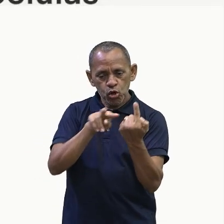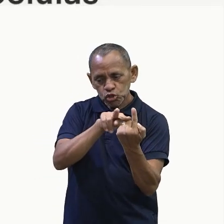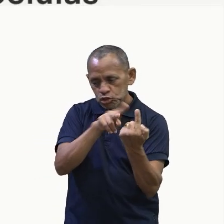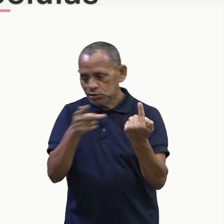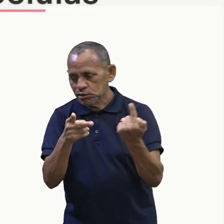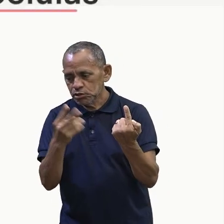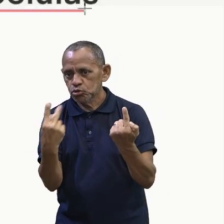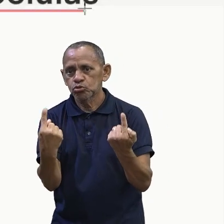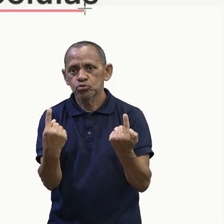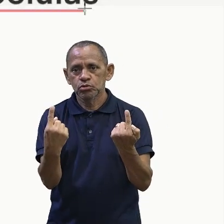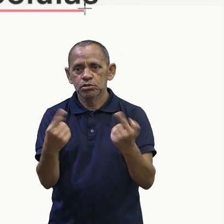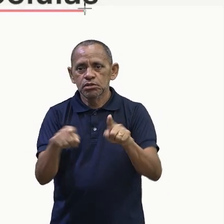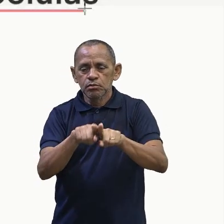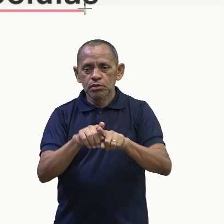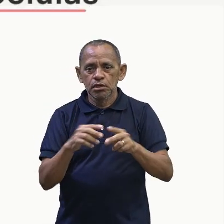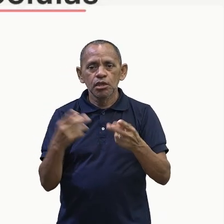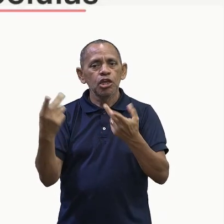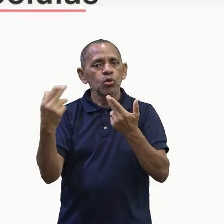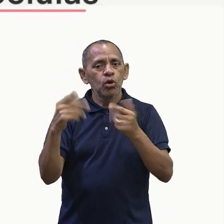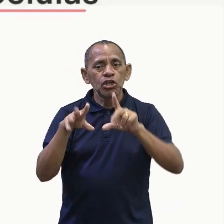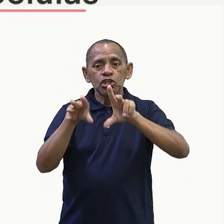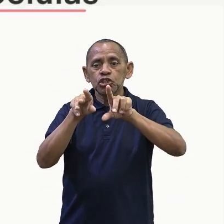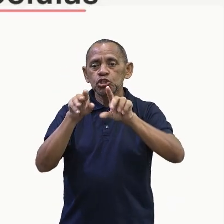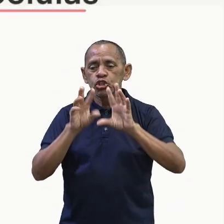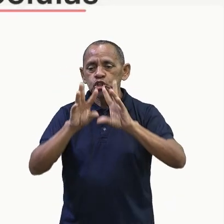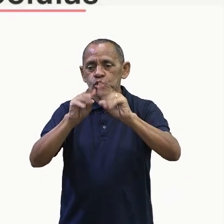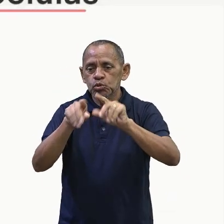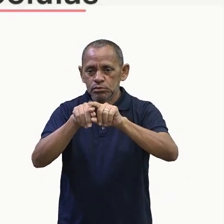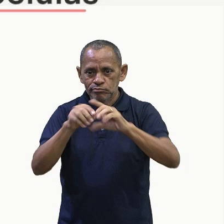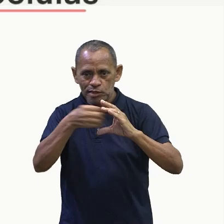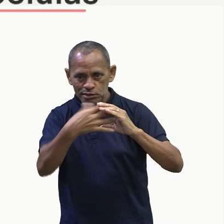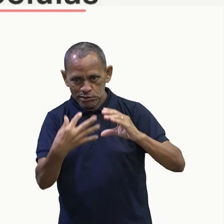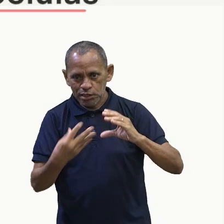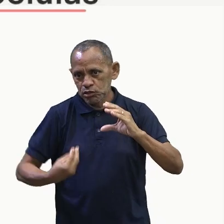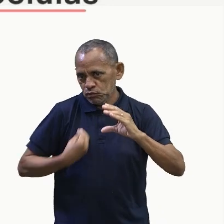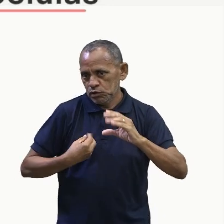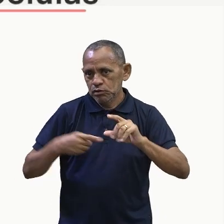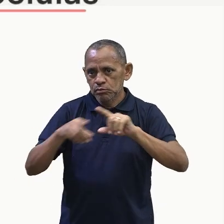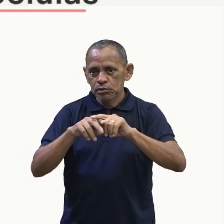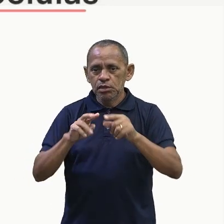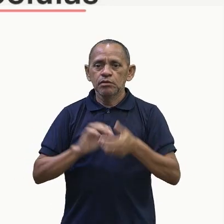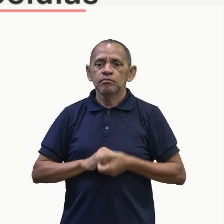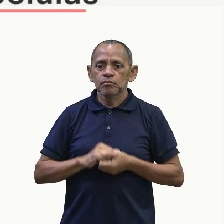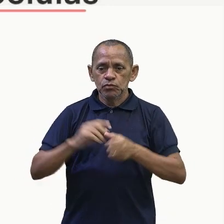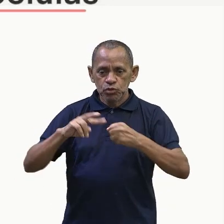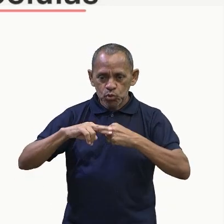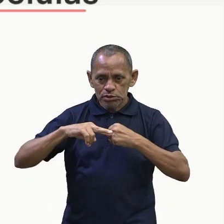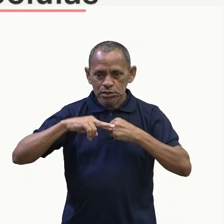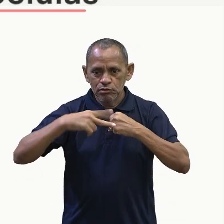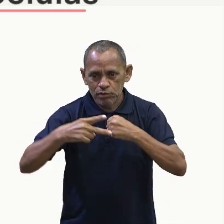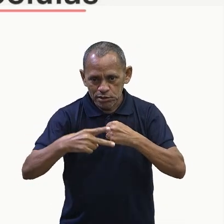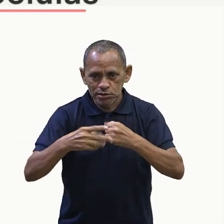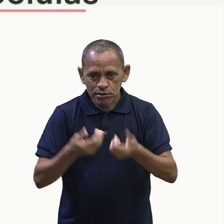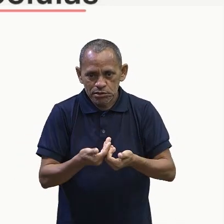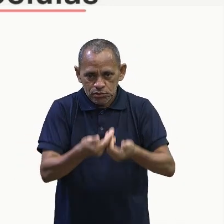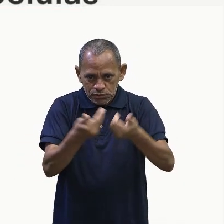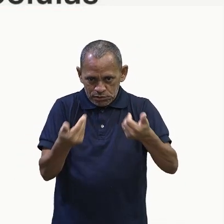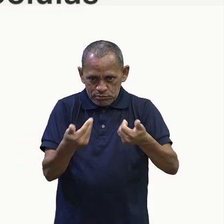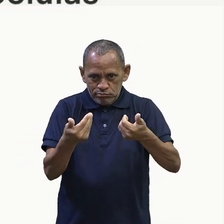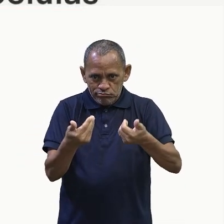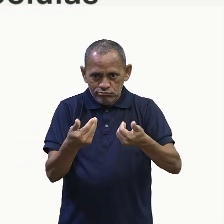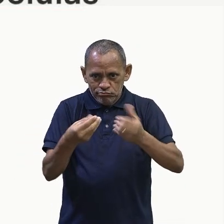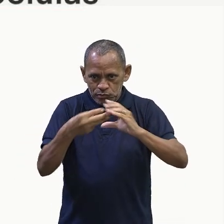igualmente entre todas as células filhas que são resultantes dessa divisão celular, né,